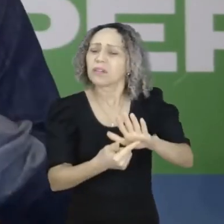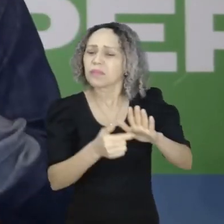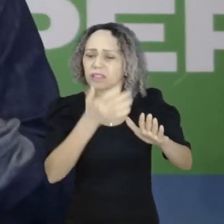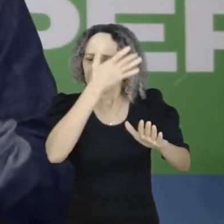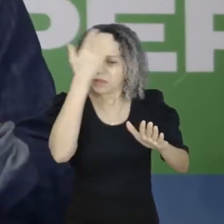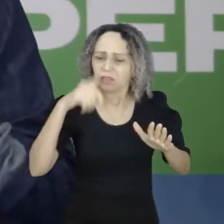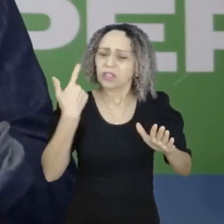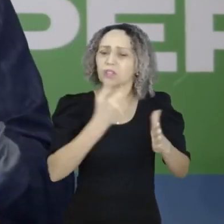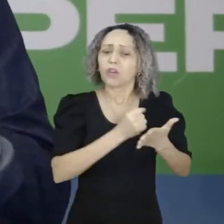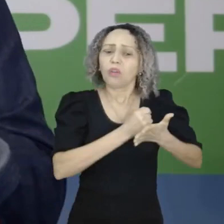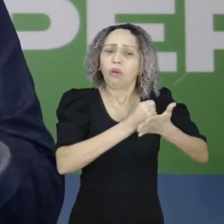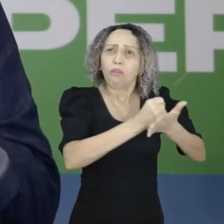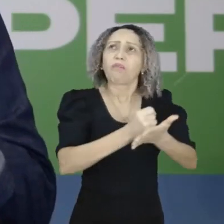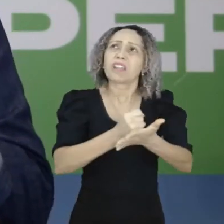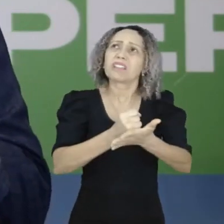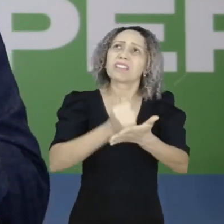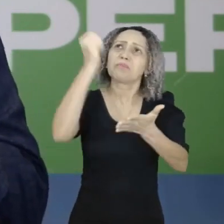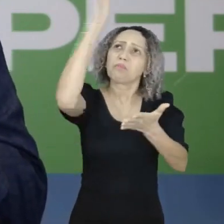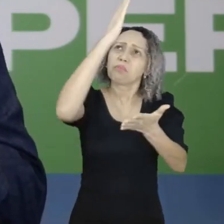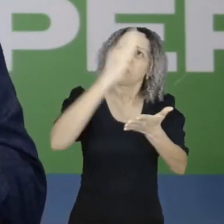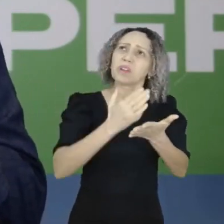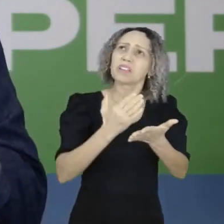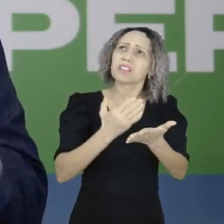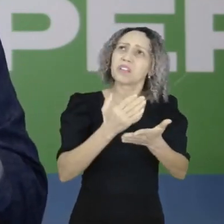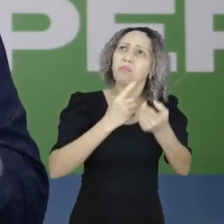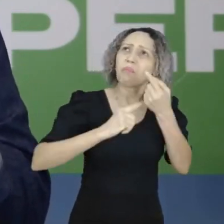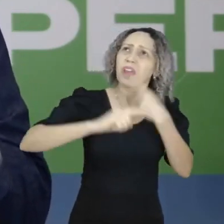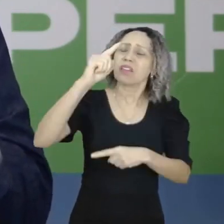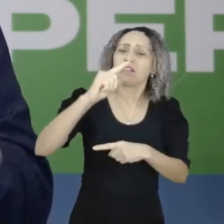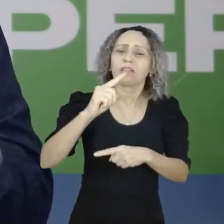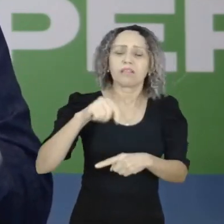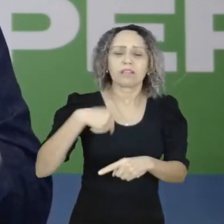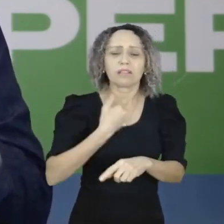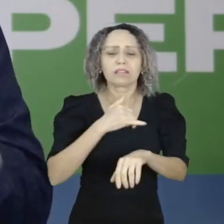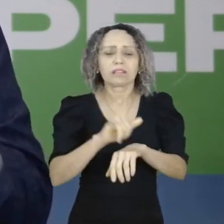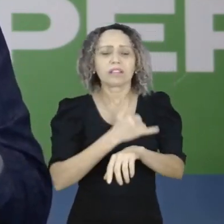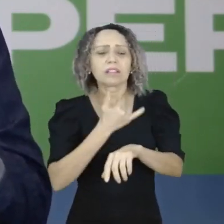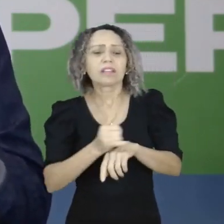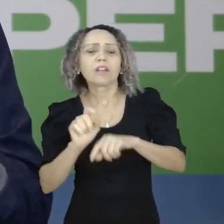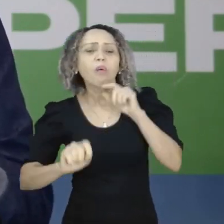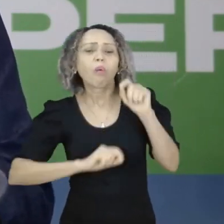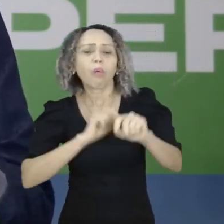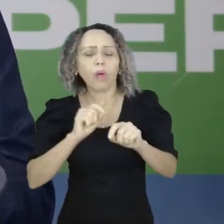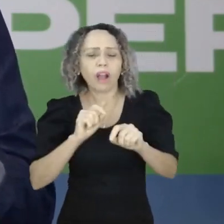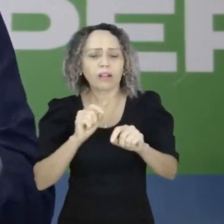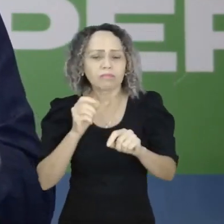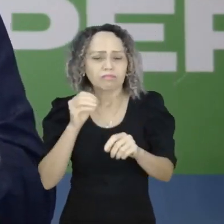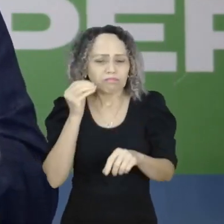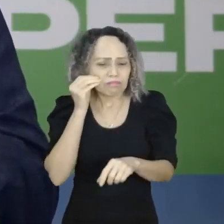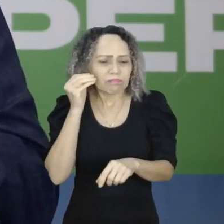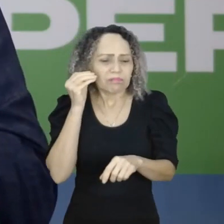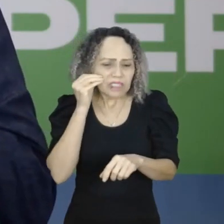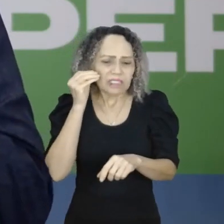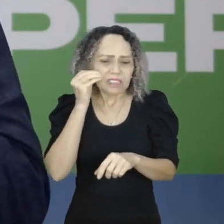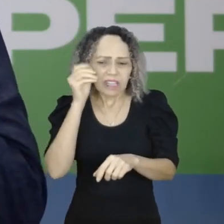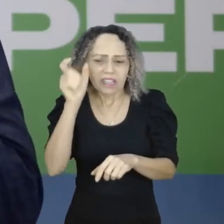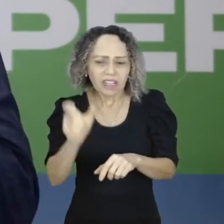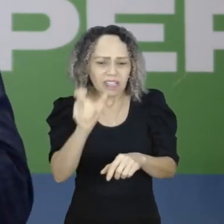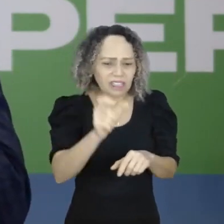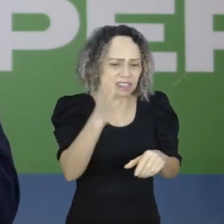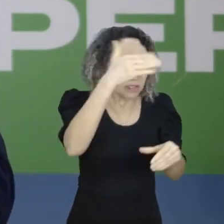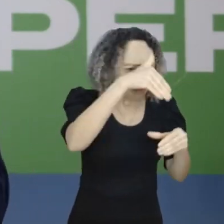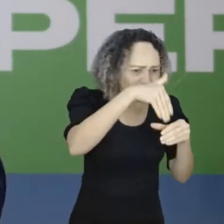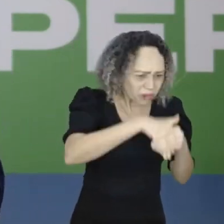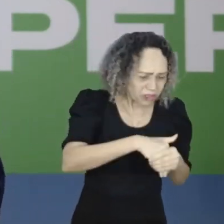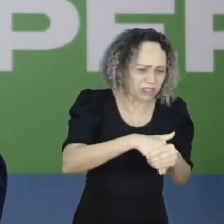para o Brasil. E a nossa estratégia é essa, tentar ganhar cada voto, tentar facilitar que as pessoas vão votar. Acho que o